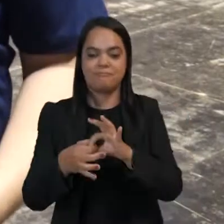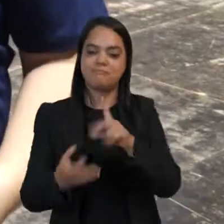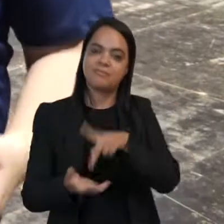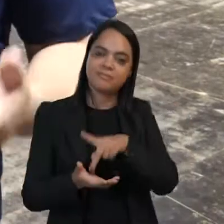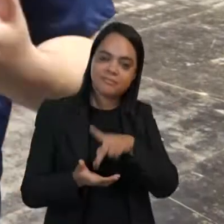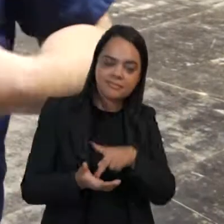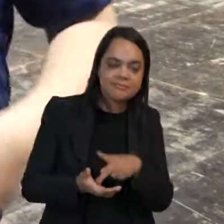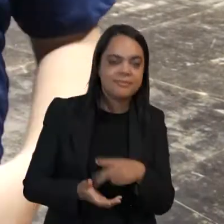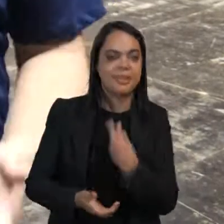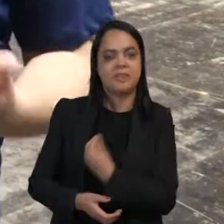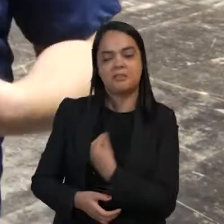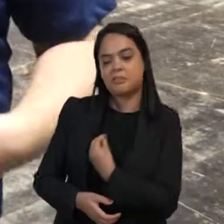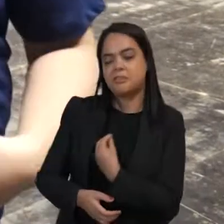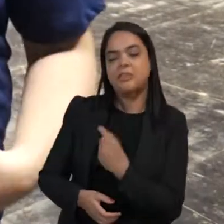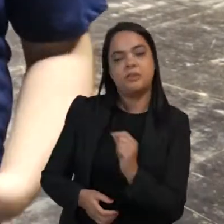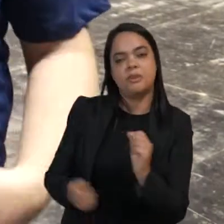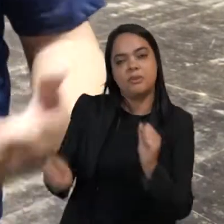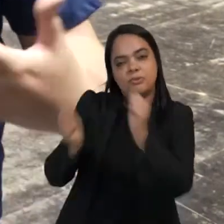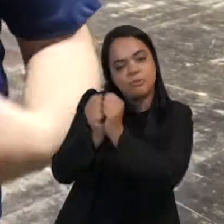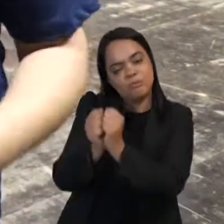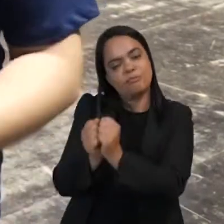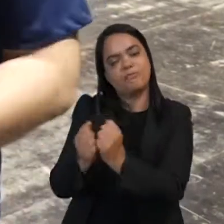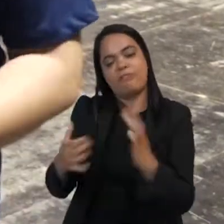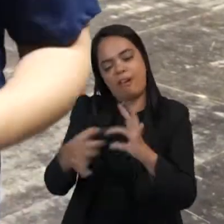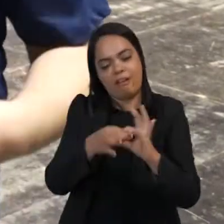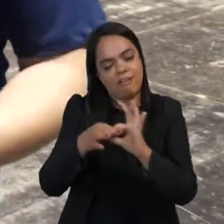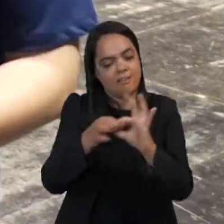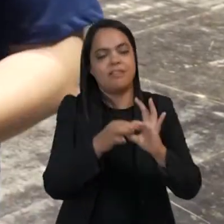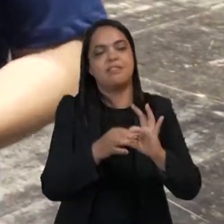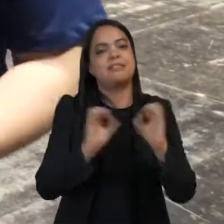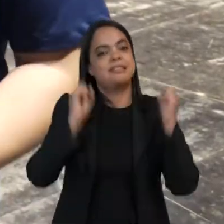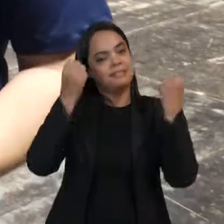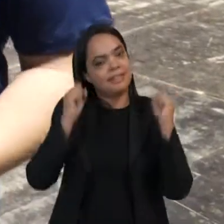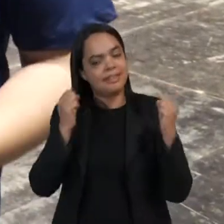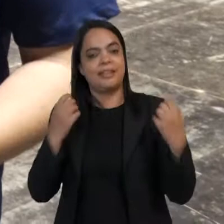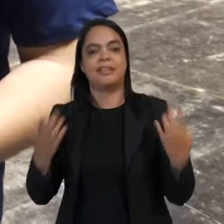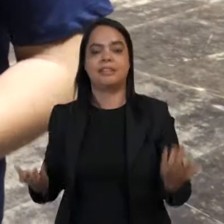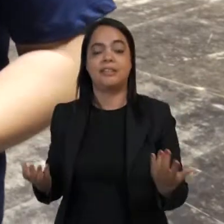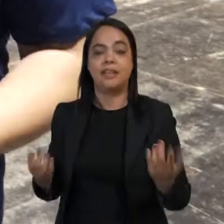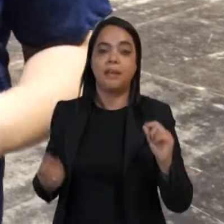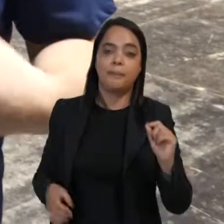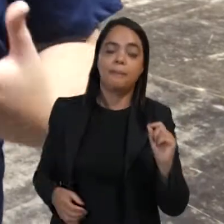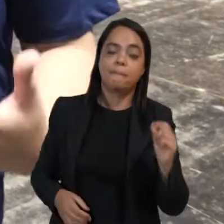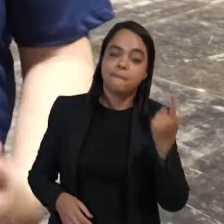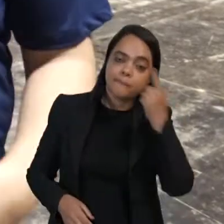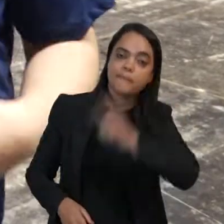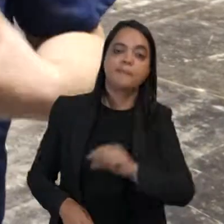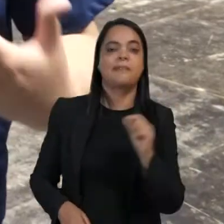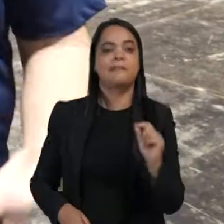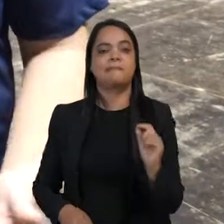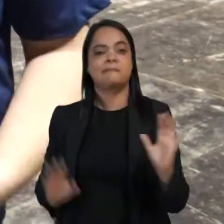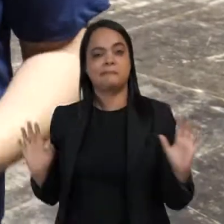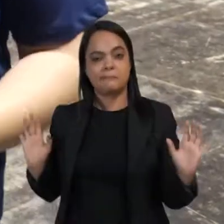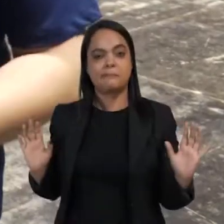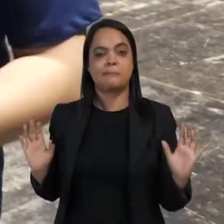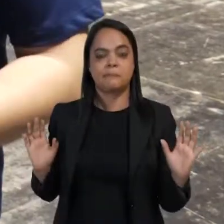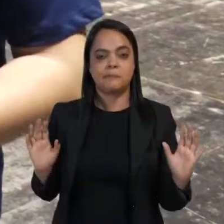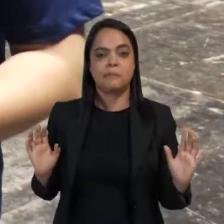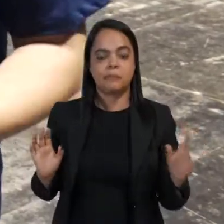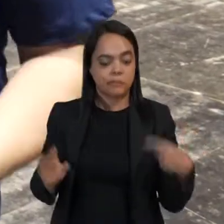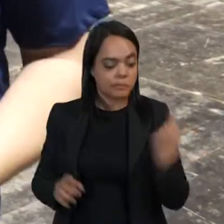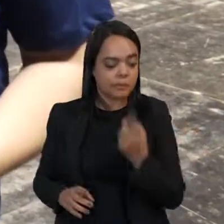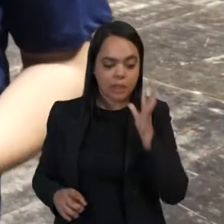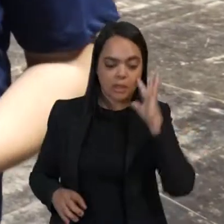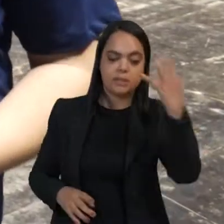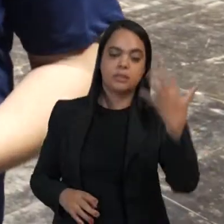eu tava nessa leva aí, dessa junção das atléticas, de se unirem pra conseguir suas conquistas, né,